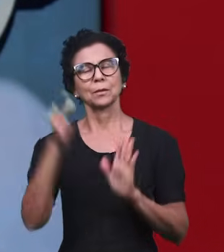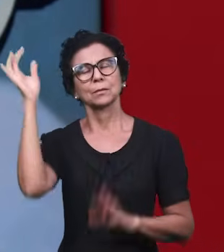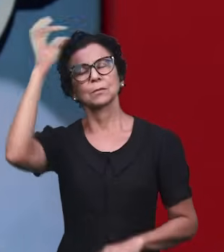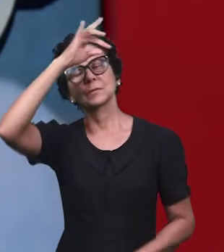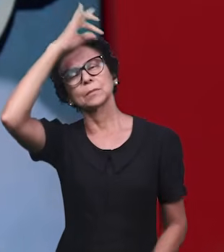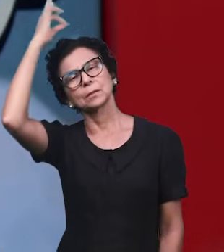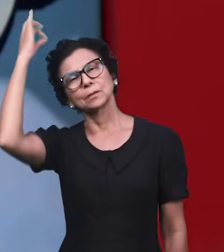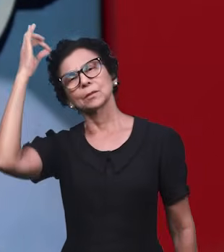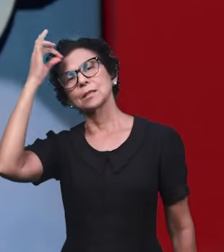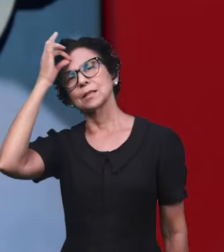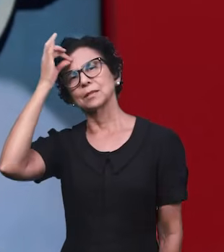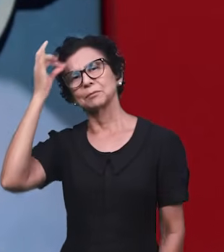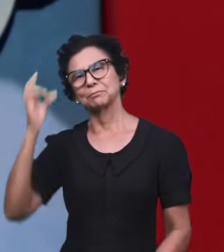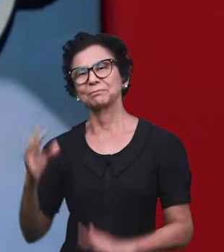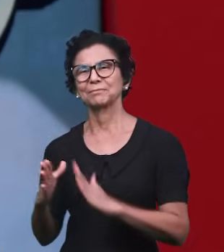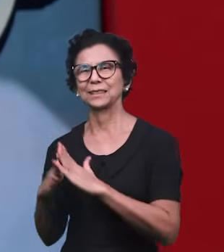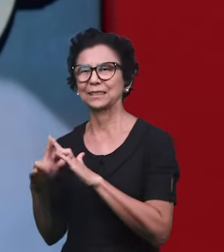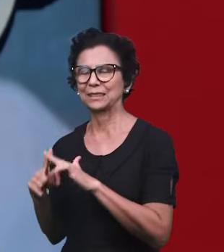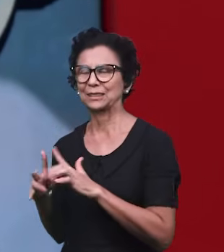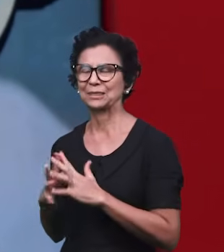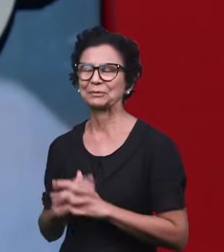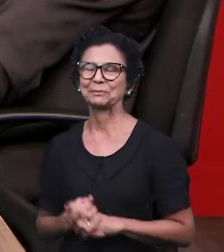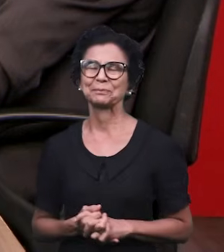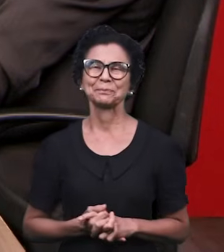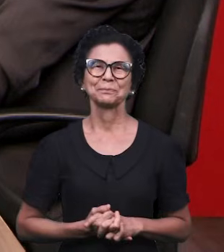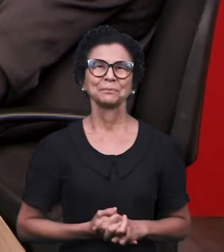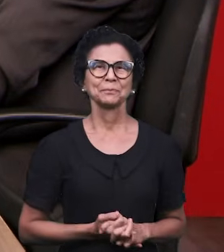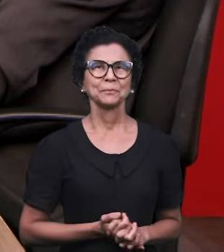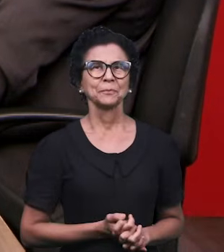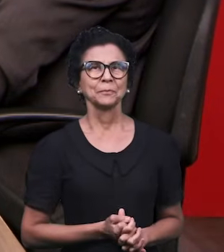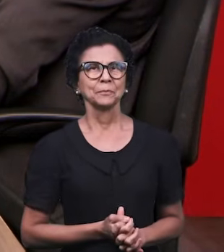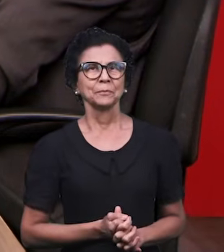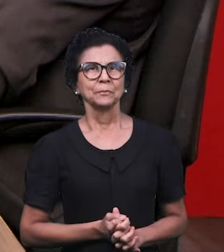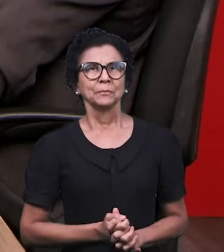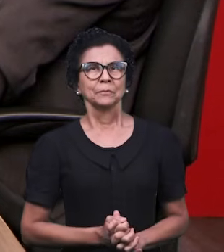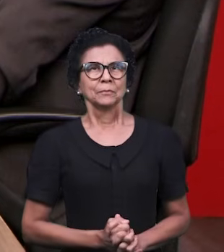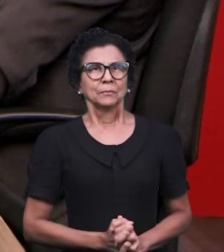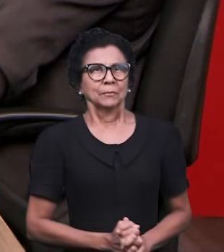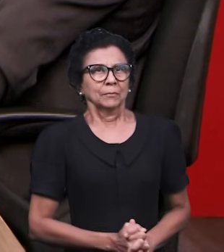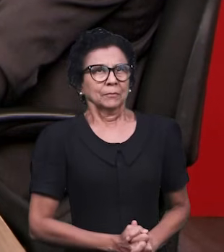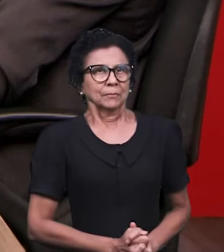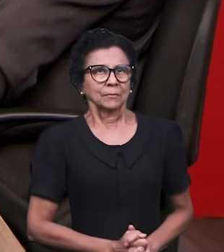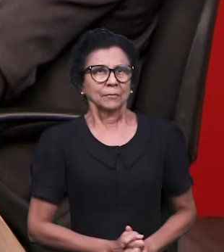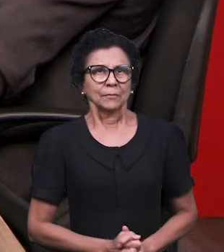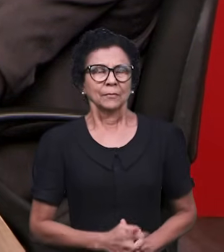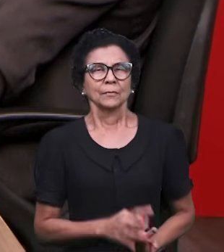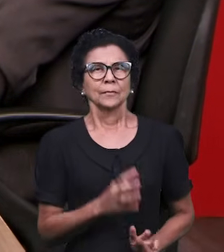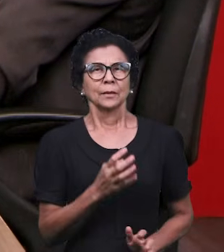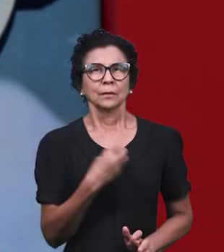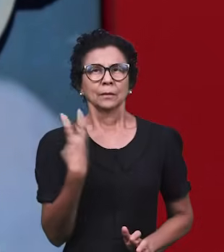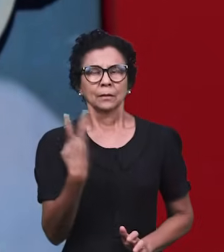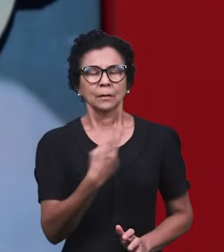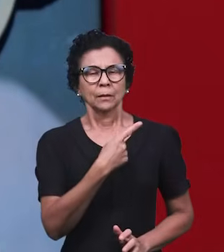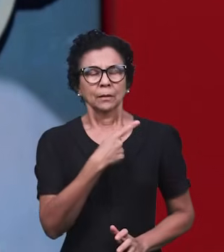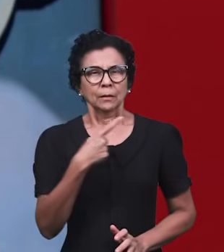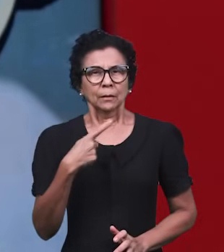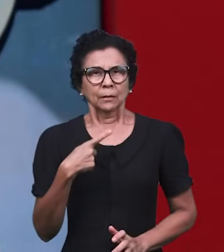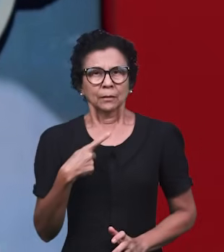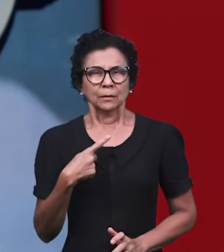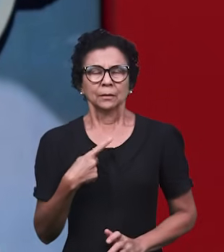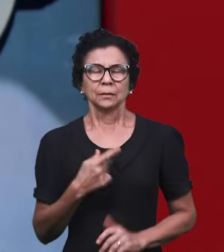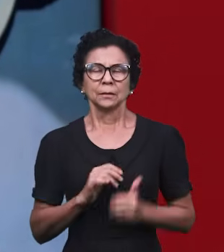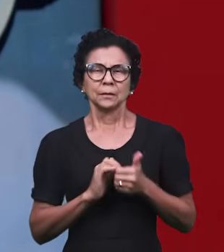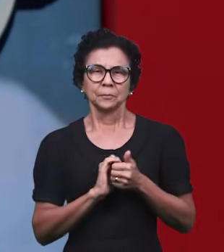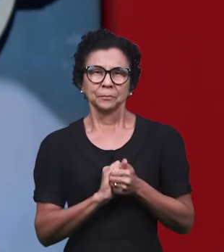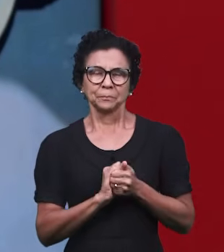Santo na vida da igreja. Glória a Deus. Nós despedimos aqui dos pastores Kleber, Fernando, Edilson e